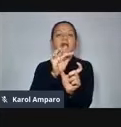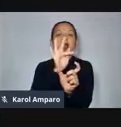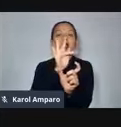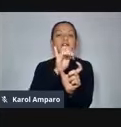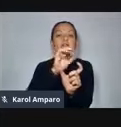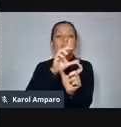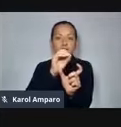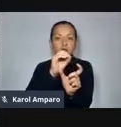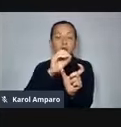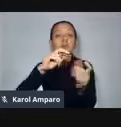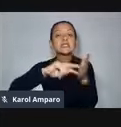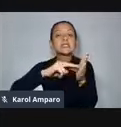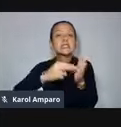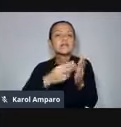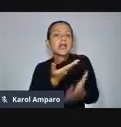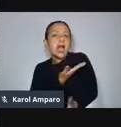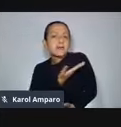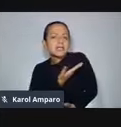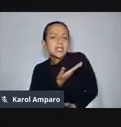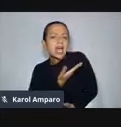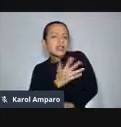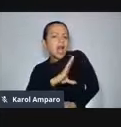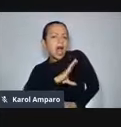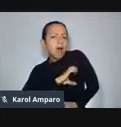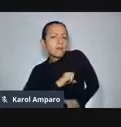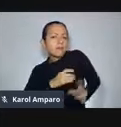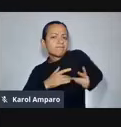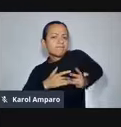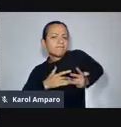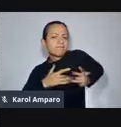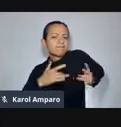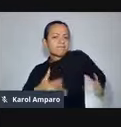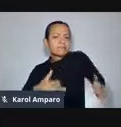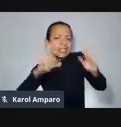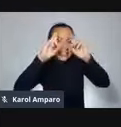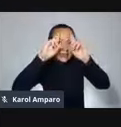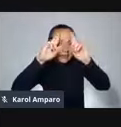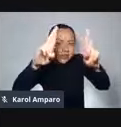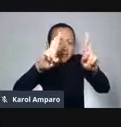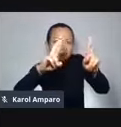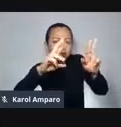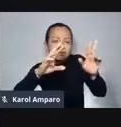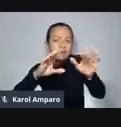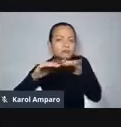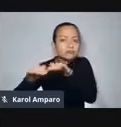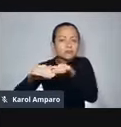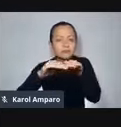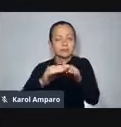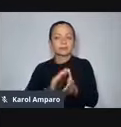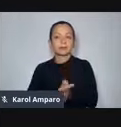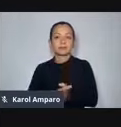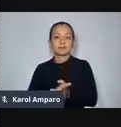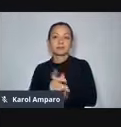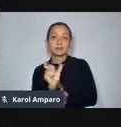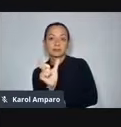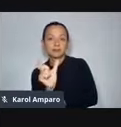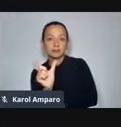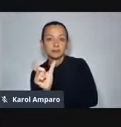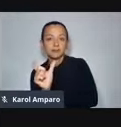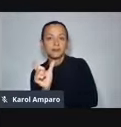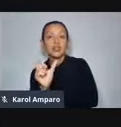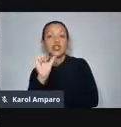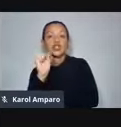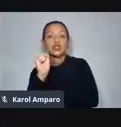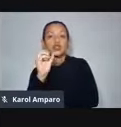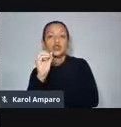amizade, amor fraterno e respeito entre os iguais. A segunda significa